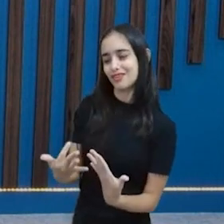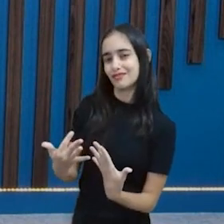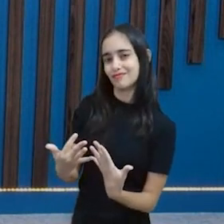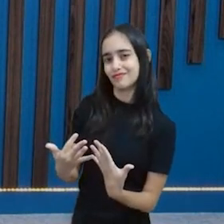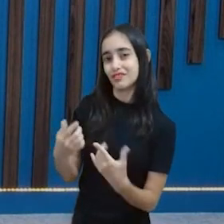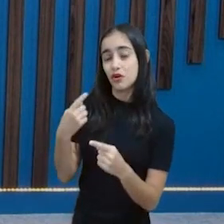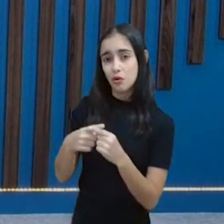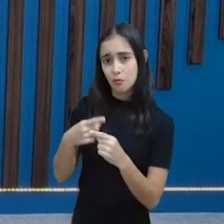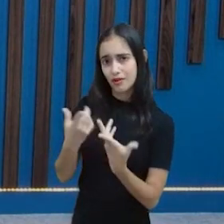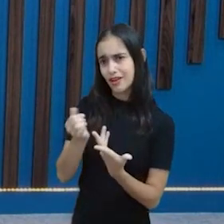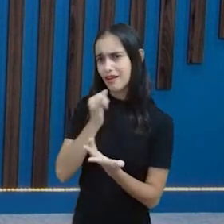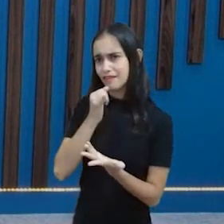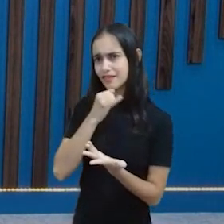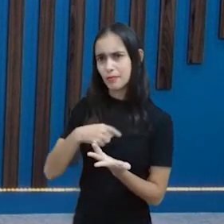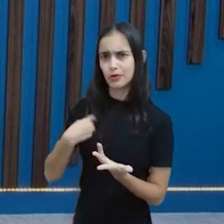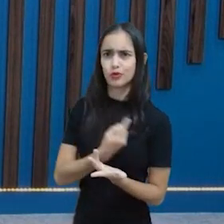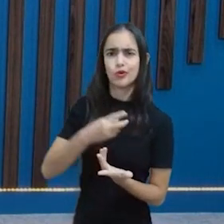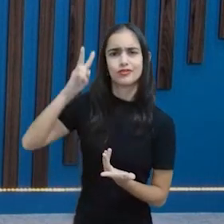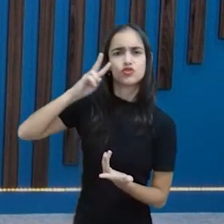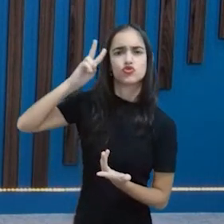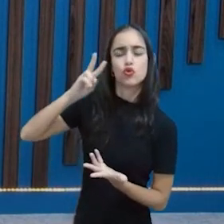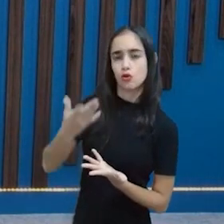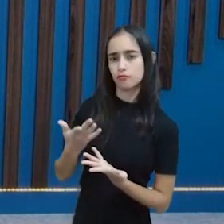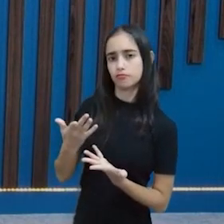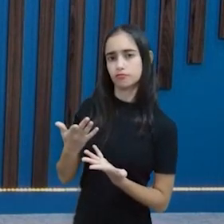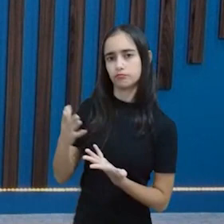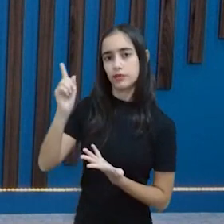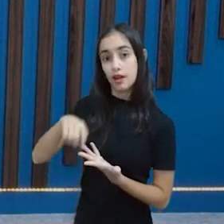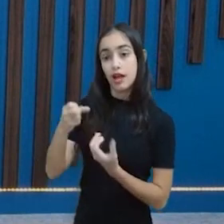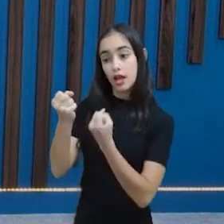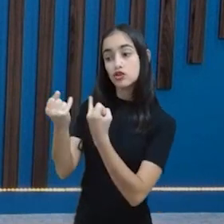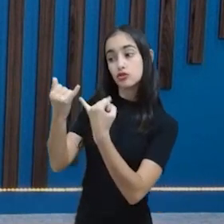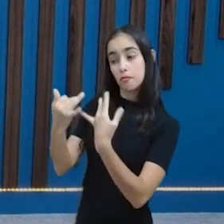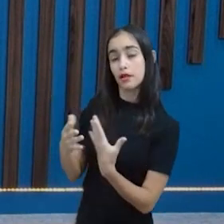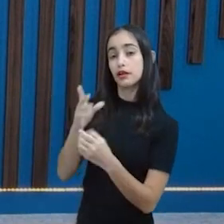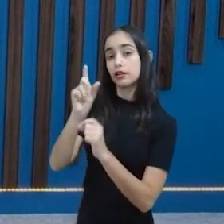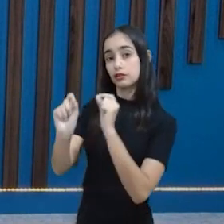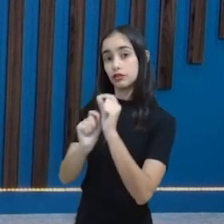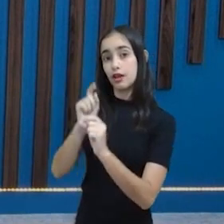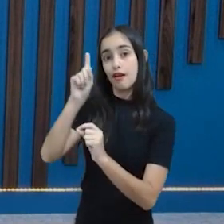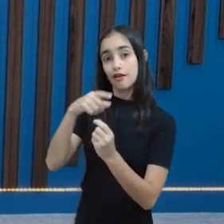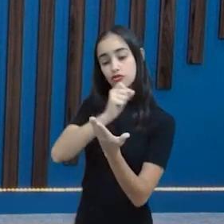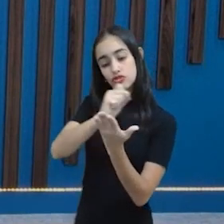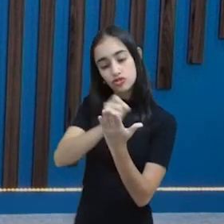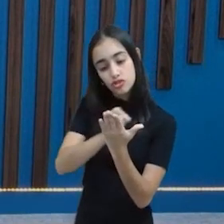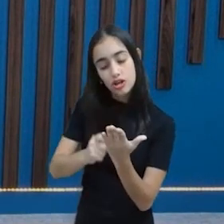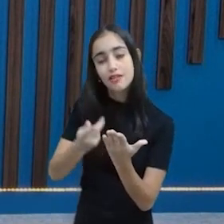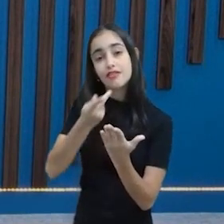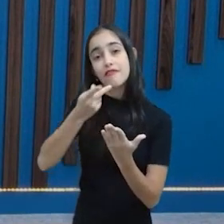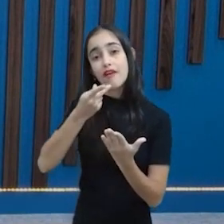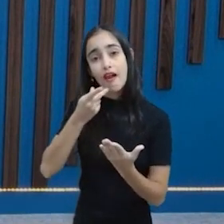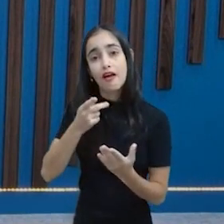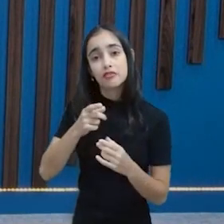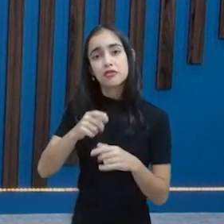nossa historiografia mesmo, né, nossa história, ela é contada, né, escrita, falada por